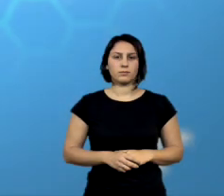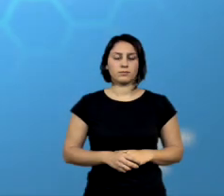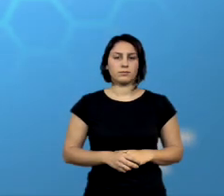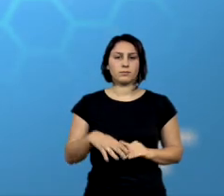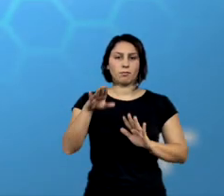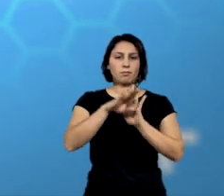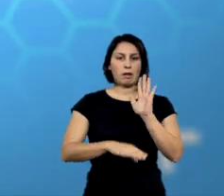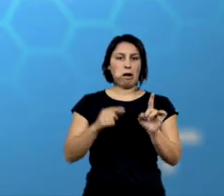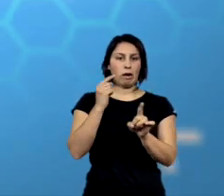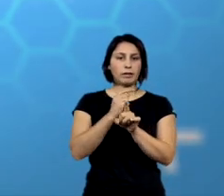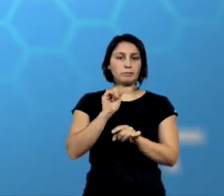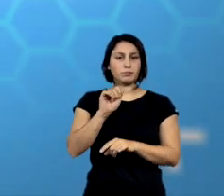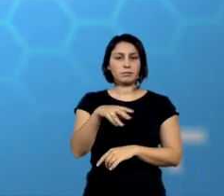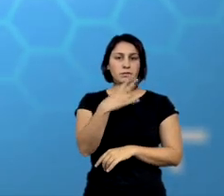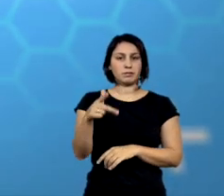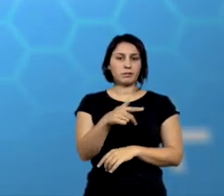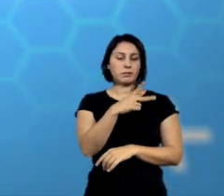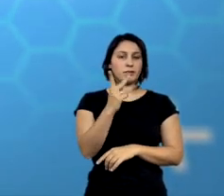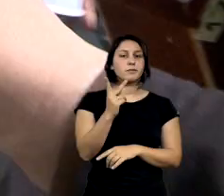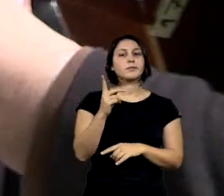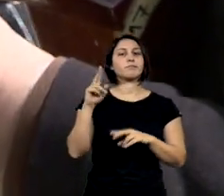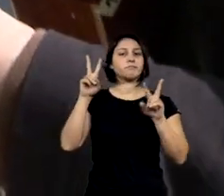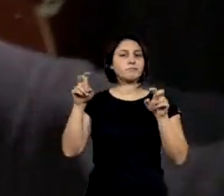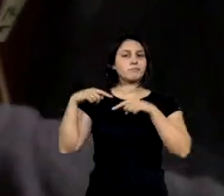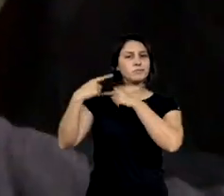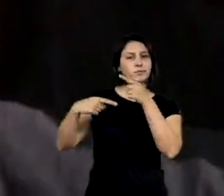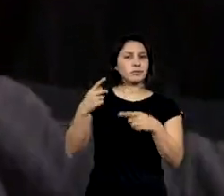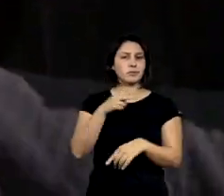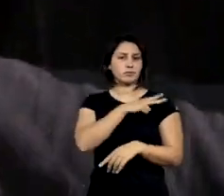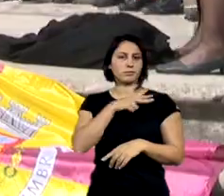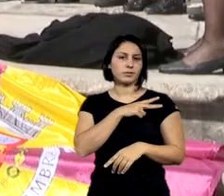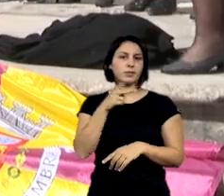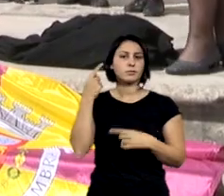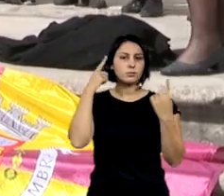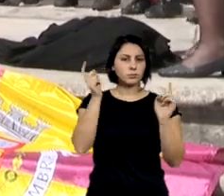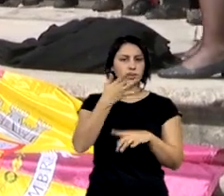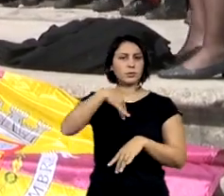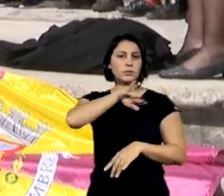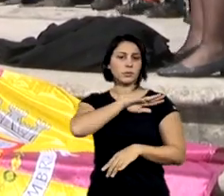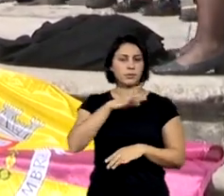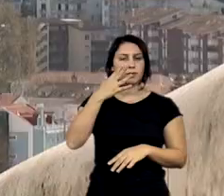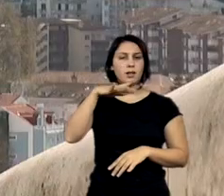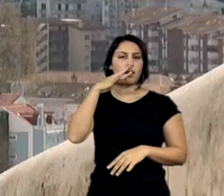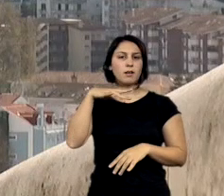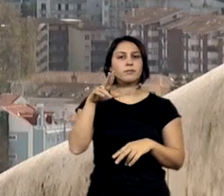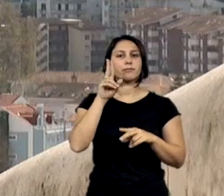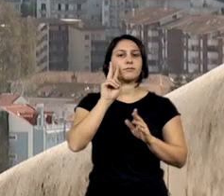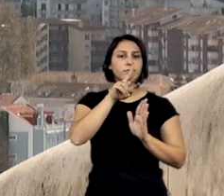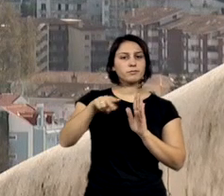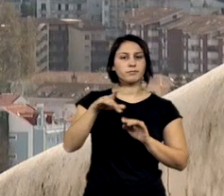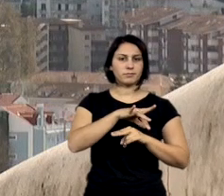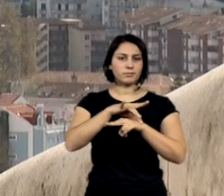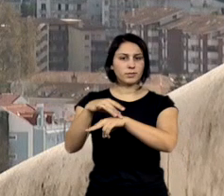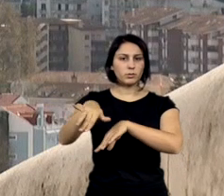nesta edição desde que te ver tradições acadêmicas ea canção de coimbra uma visita guiada pelas